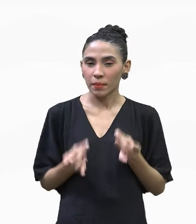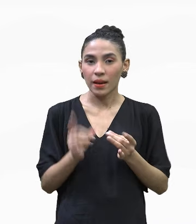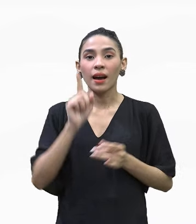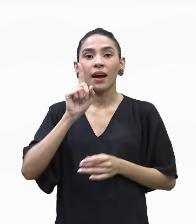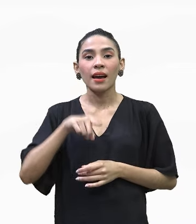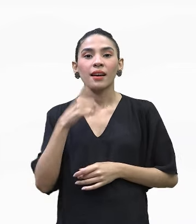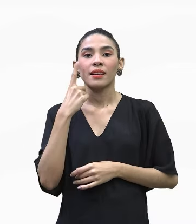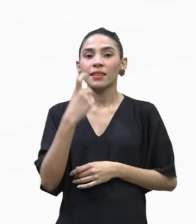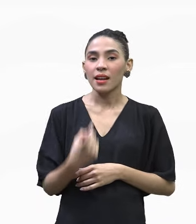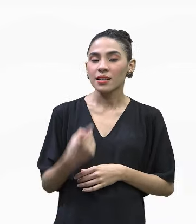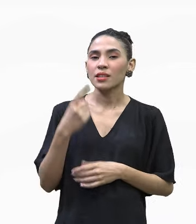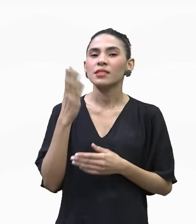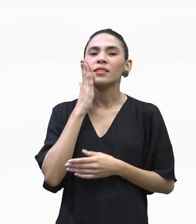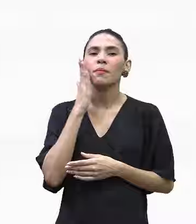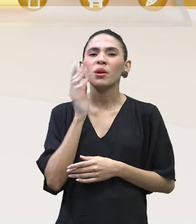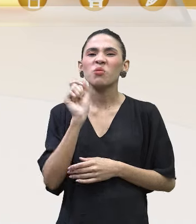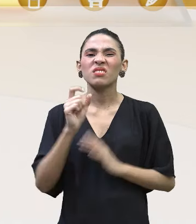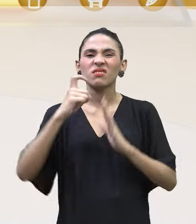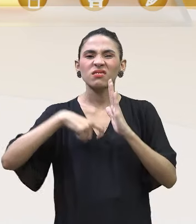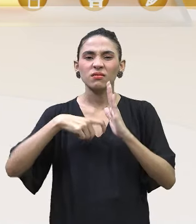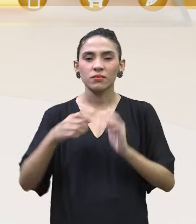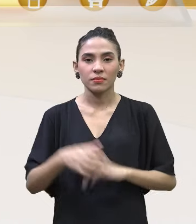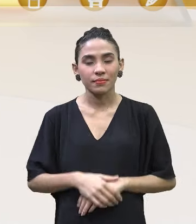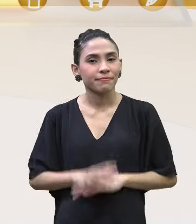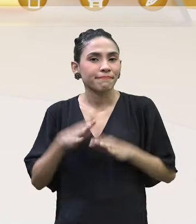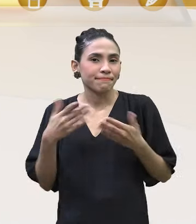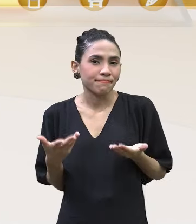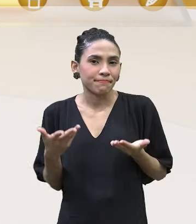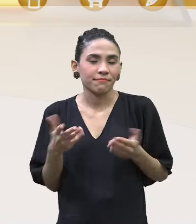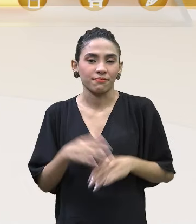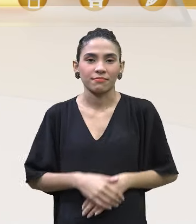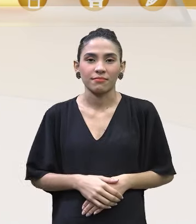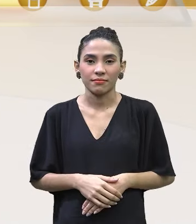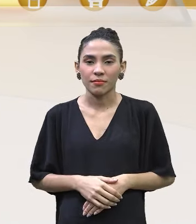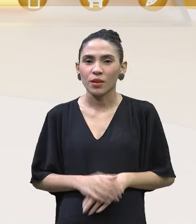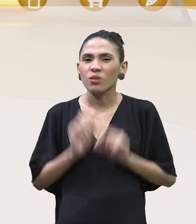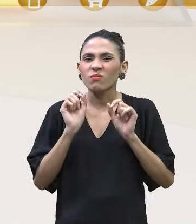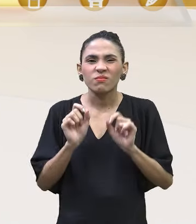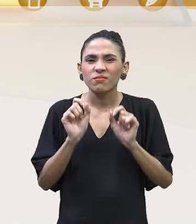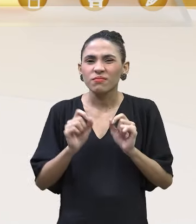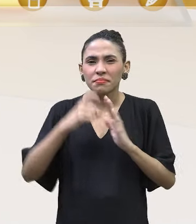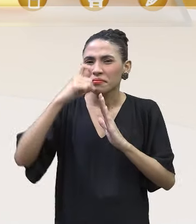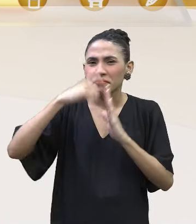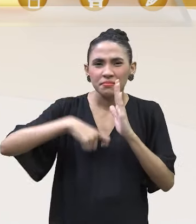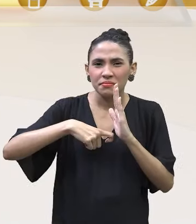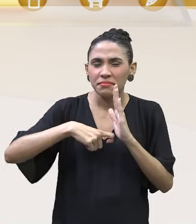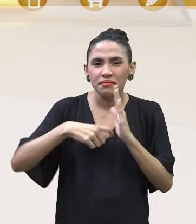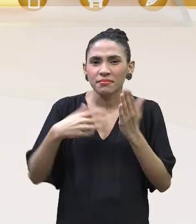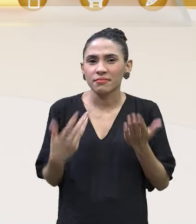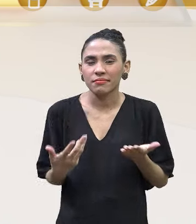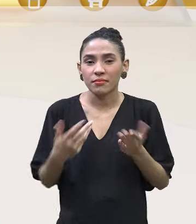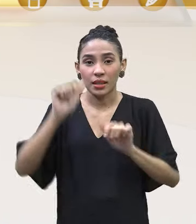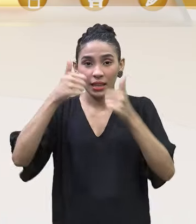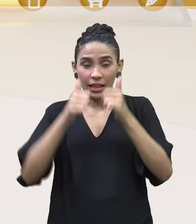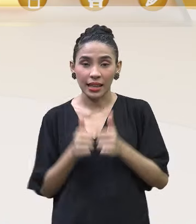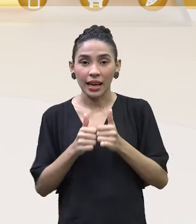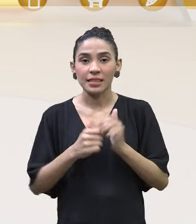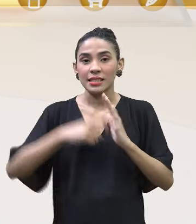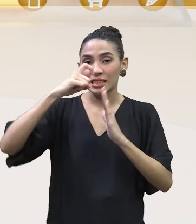é interessante nós sabermos O que são taxas sim não é então o que que é uma taxa aí nessa análise de